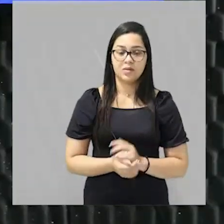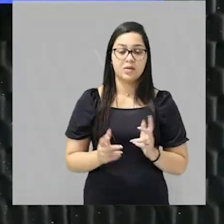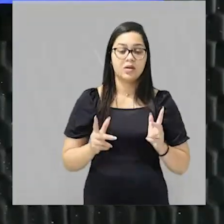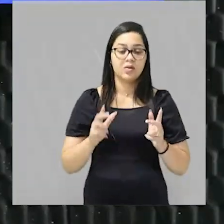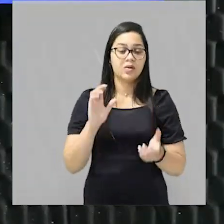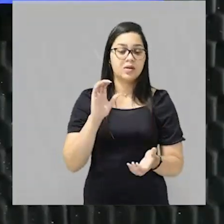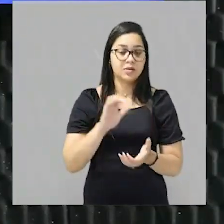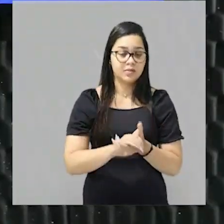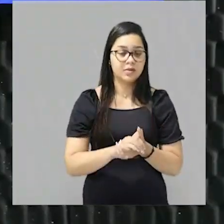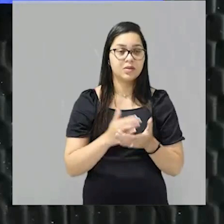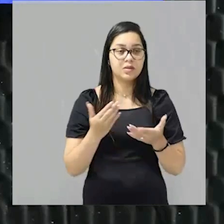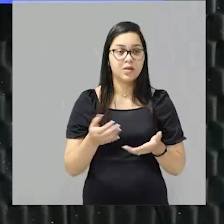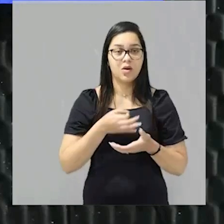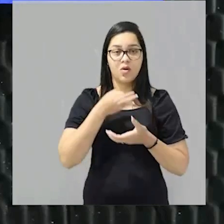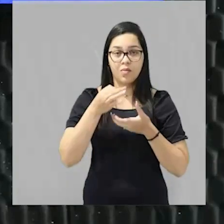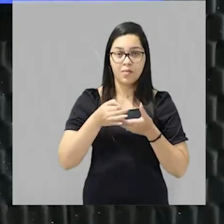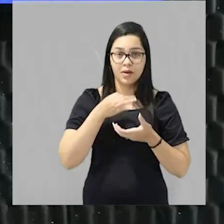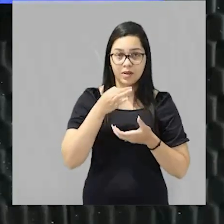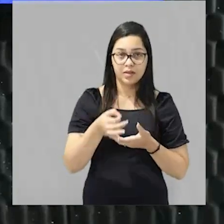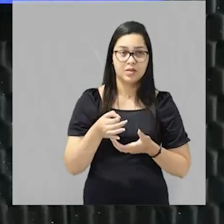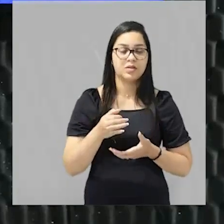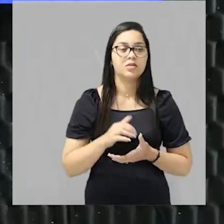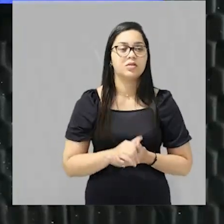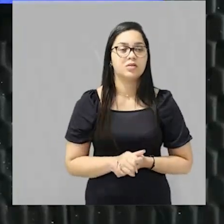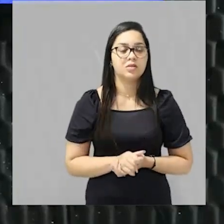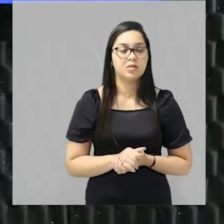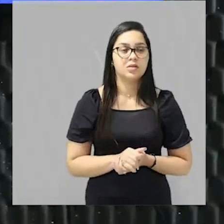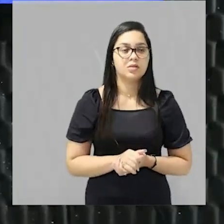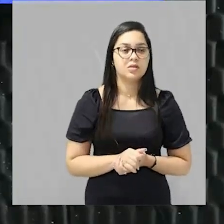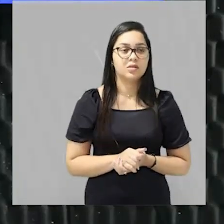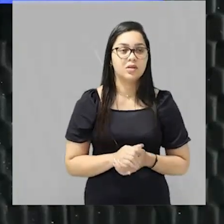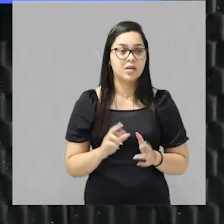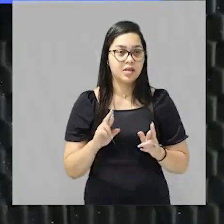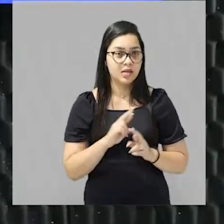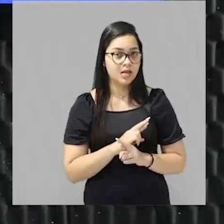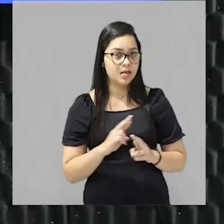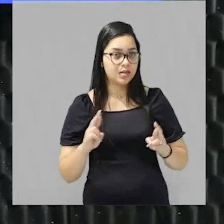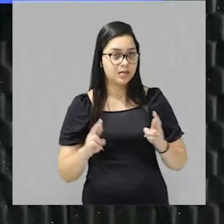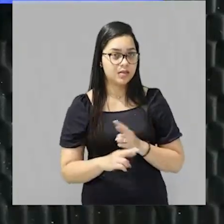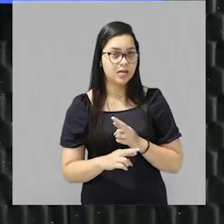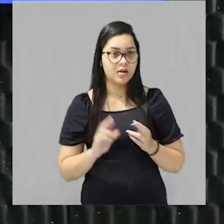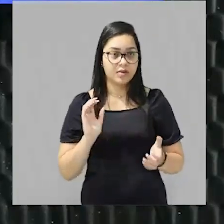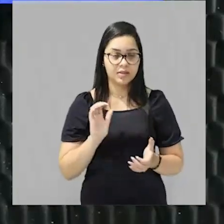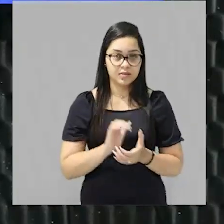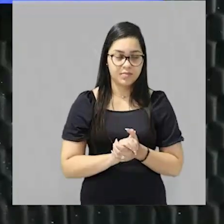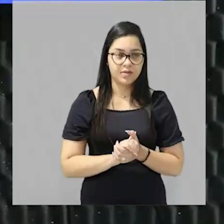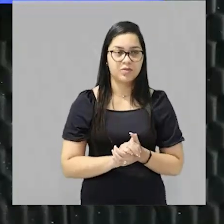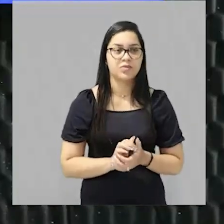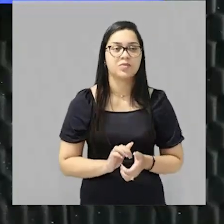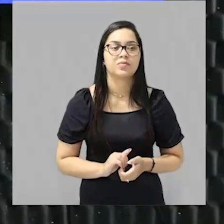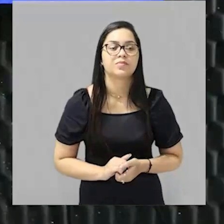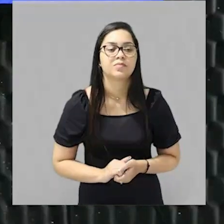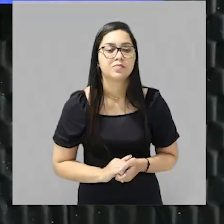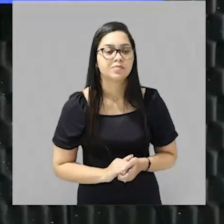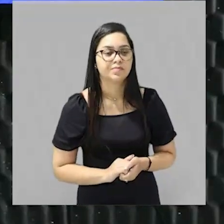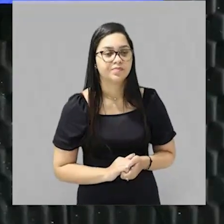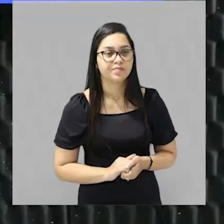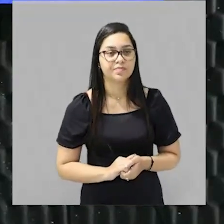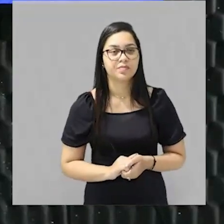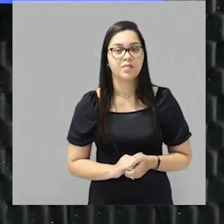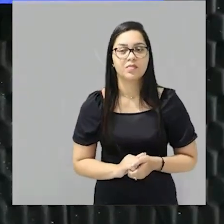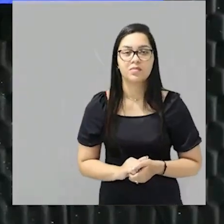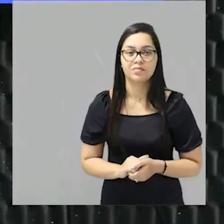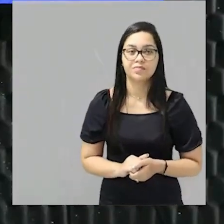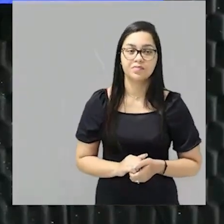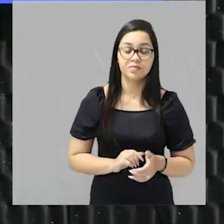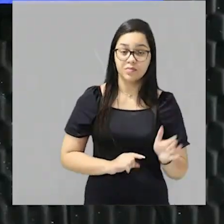em termos de conquistas amorosas. Resposta certa, letra B. A mensagem vinculada pelo poema em que valores da sociedade